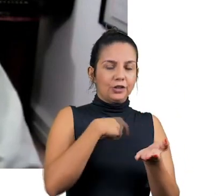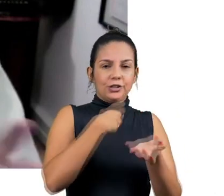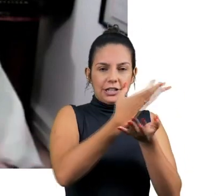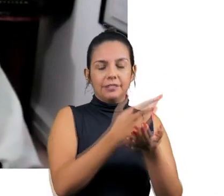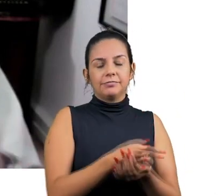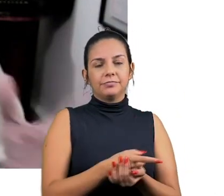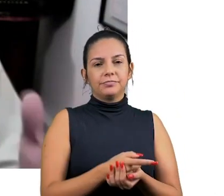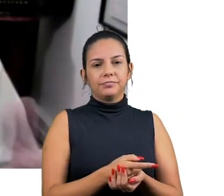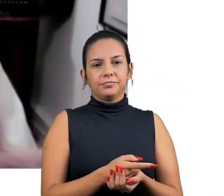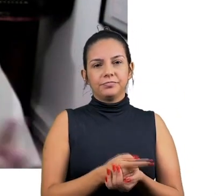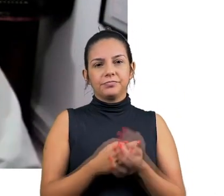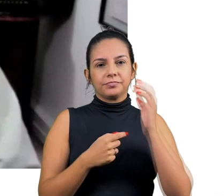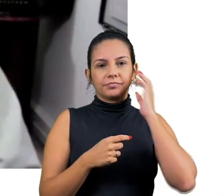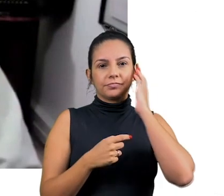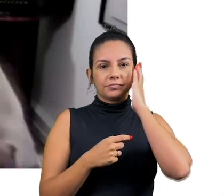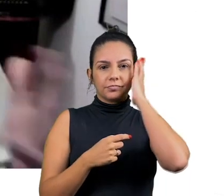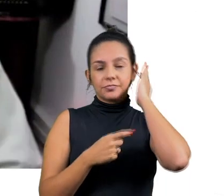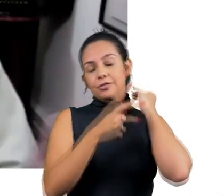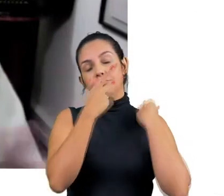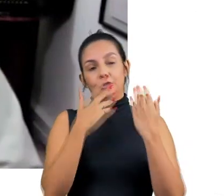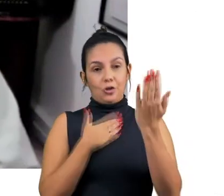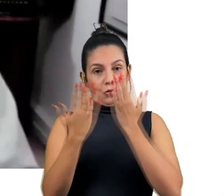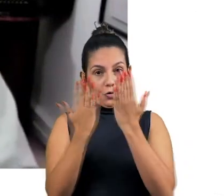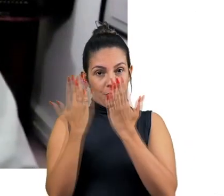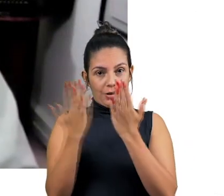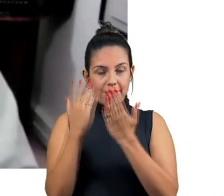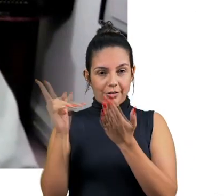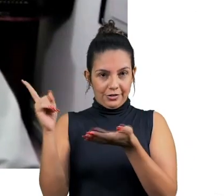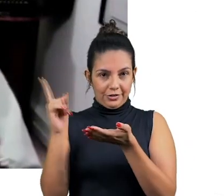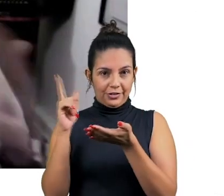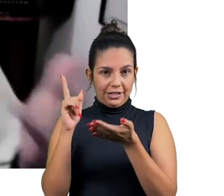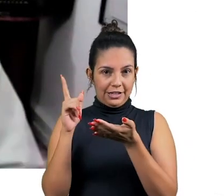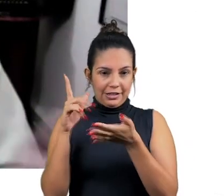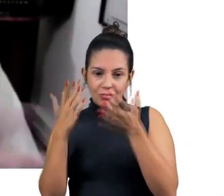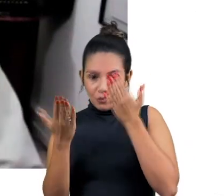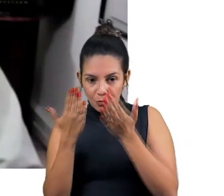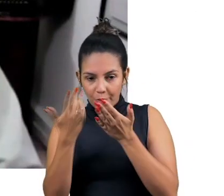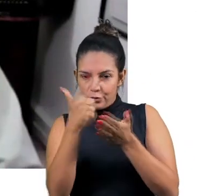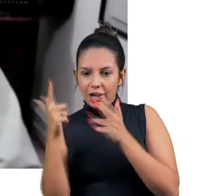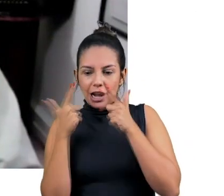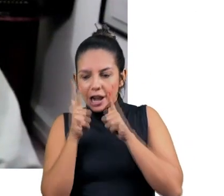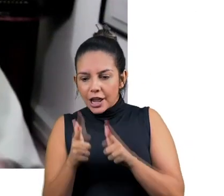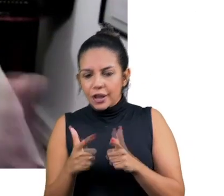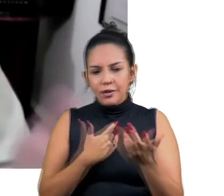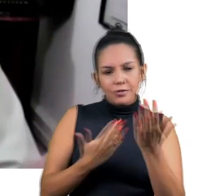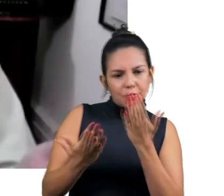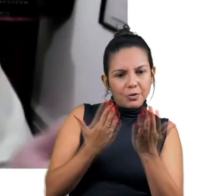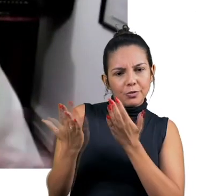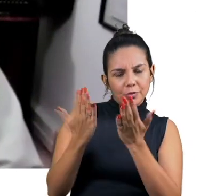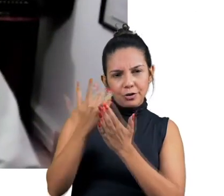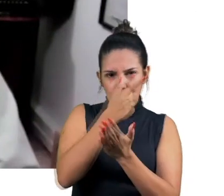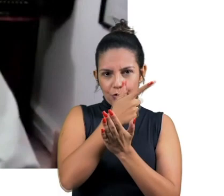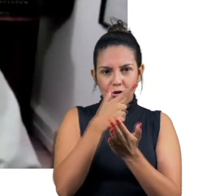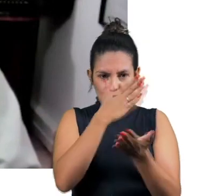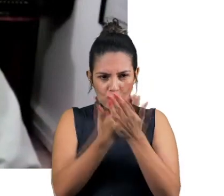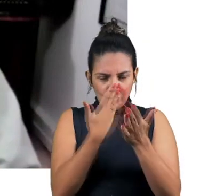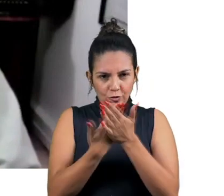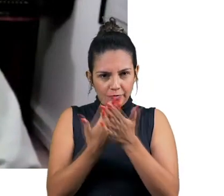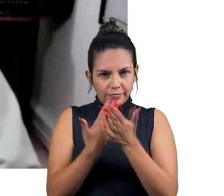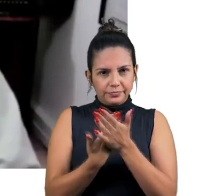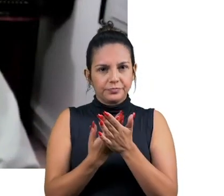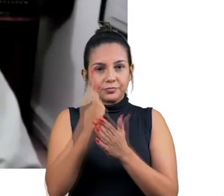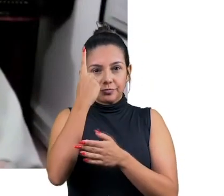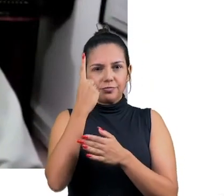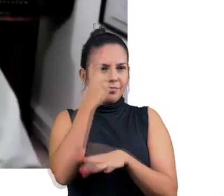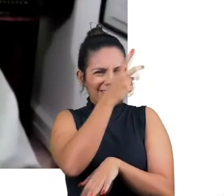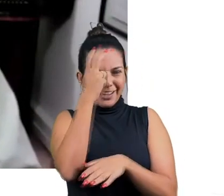aí ele disse, bom, eu vou ter que comparar com a Vulgata Latina, vou ter que comparar com o grego, o hebraico, e aí depois te digo, passou uma